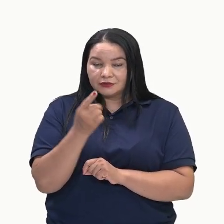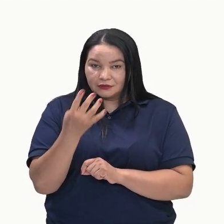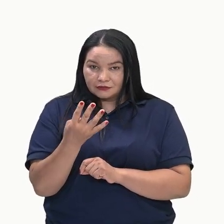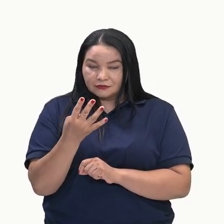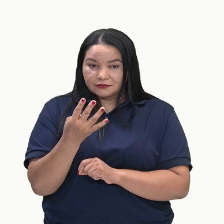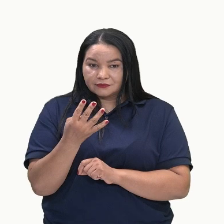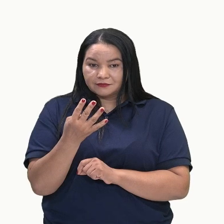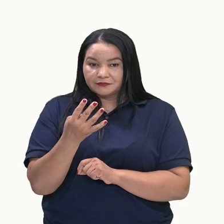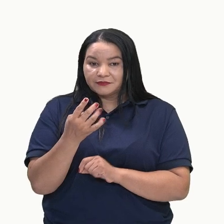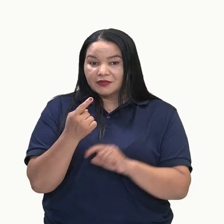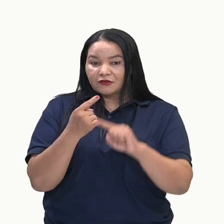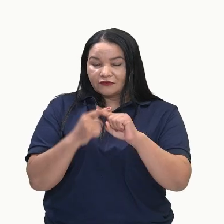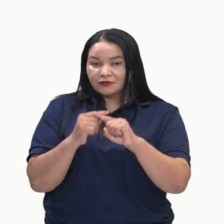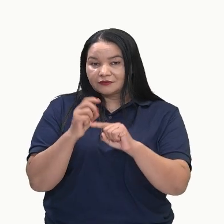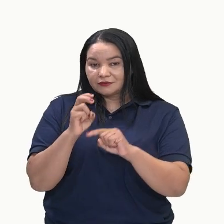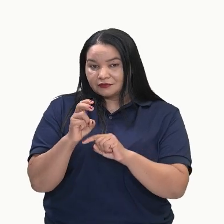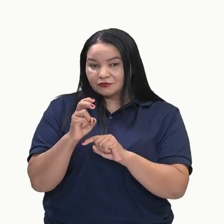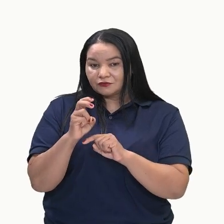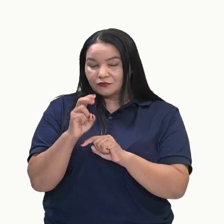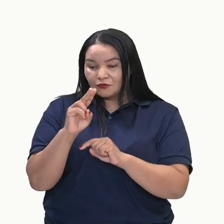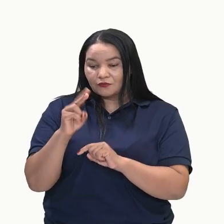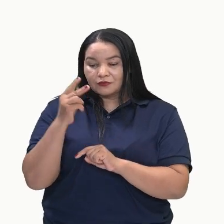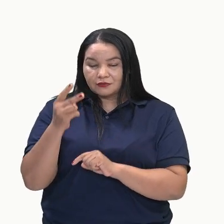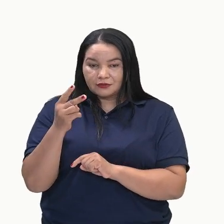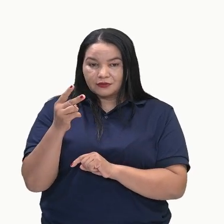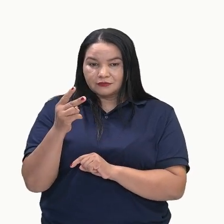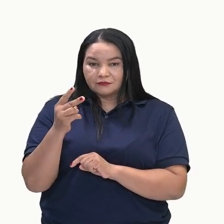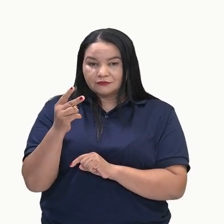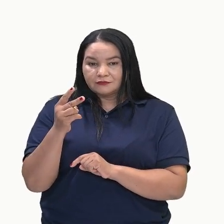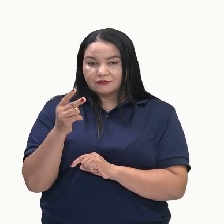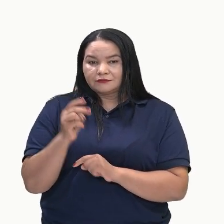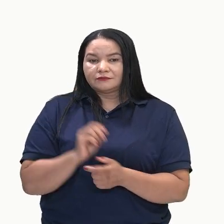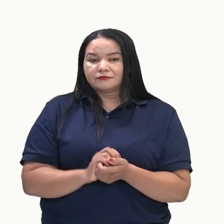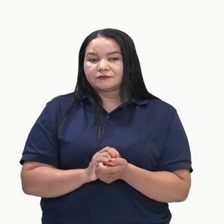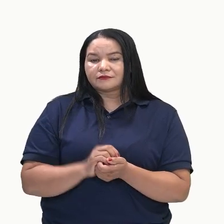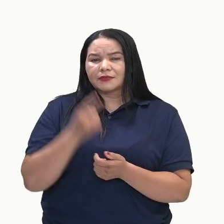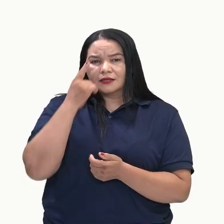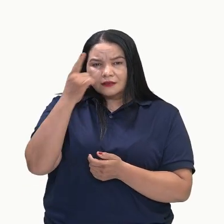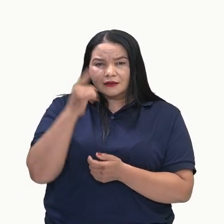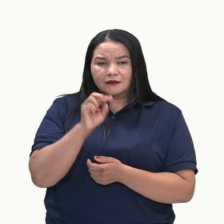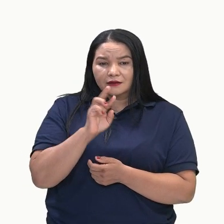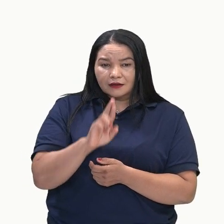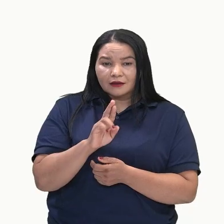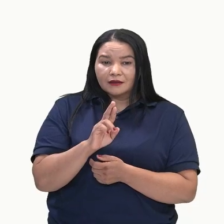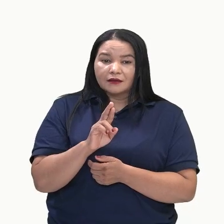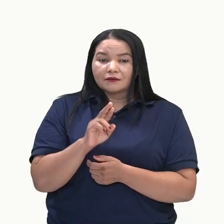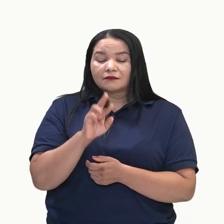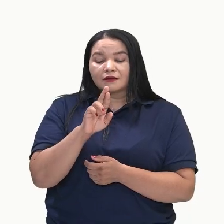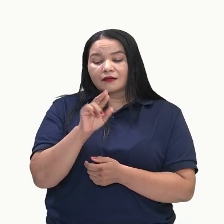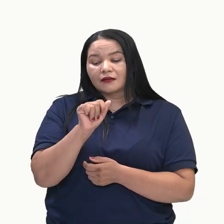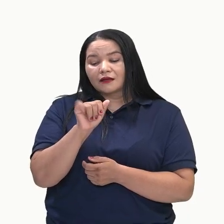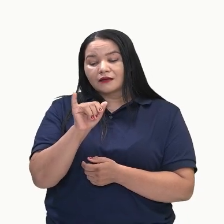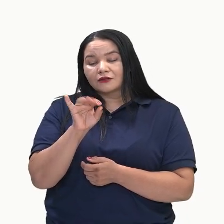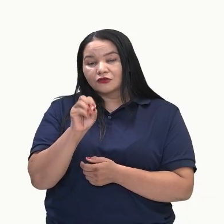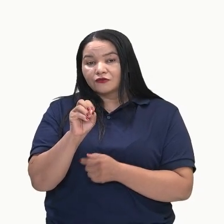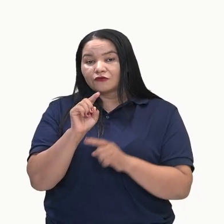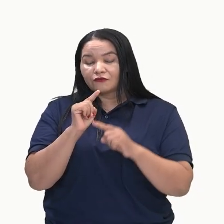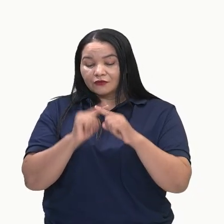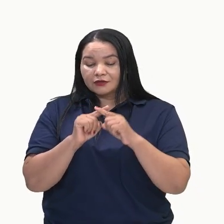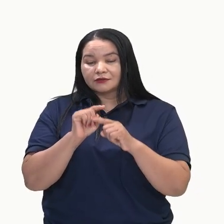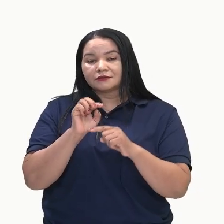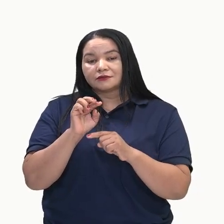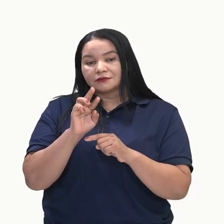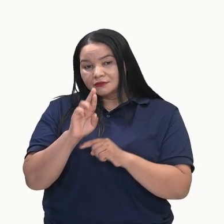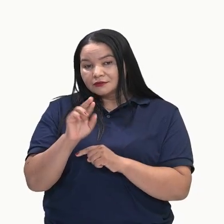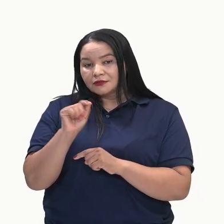3,14, multiplicado pelo raio ao quadrado. Raio ao quadrado, lembre sempre, é raio vezes o raio. Qual é o